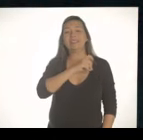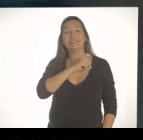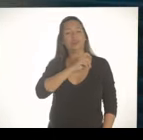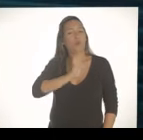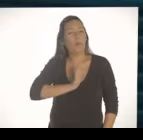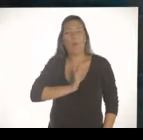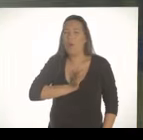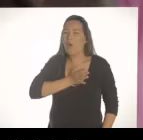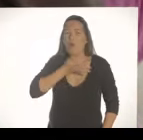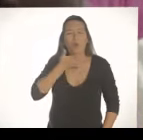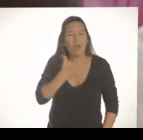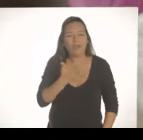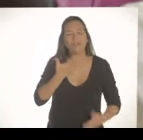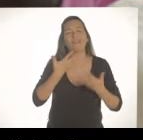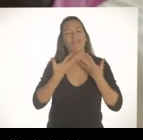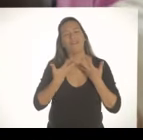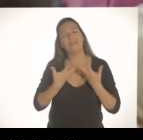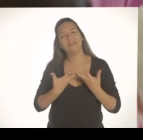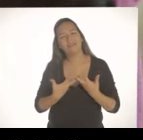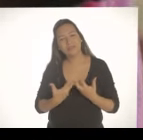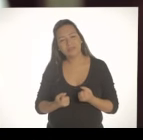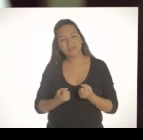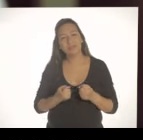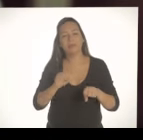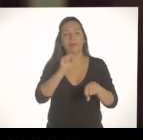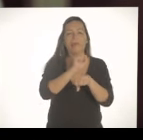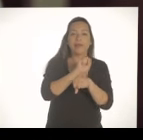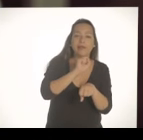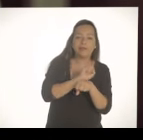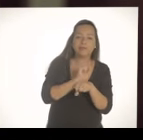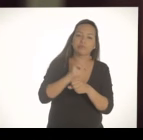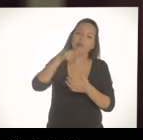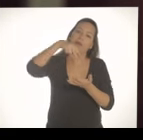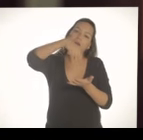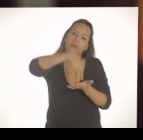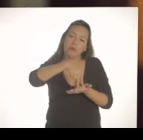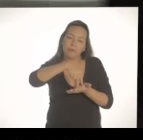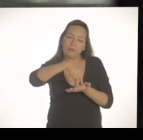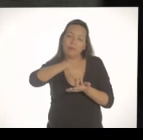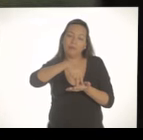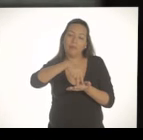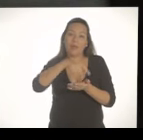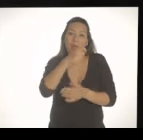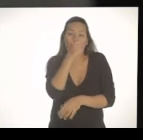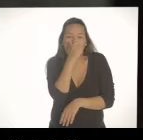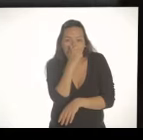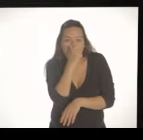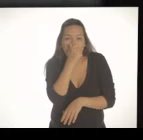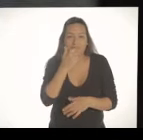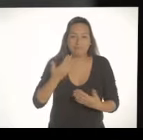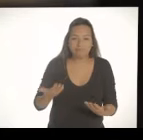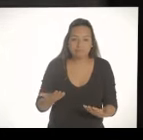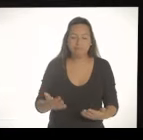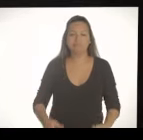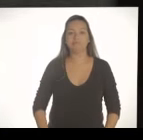Precária e super lotada. Cansativo, porque você espera a condução, você fica em pé, você pega a condução